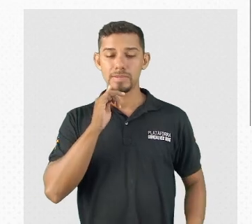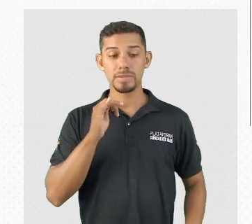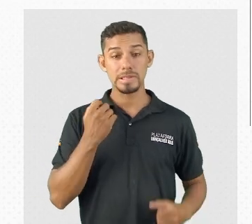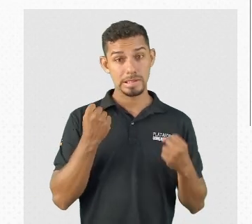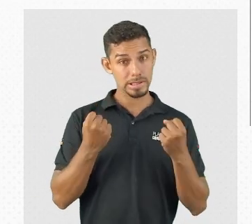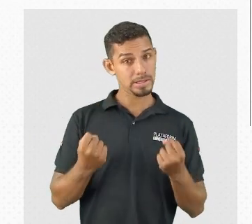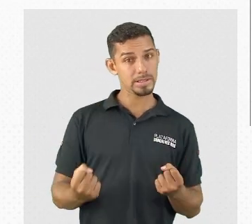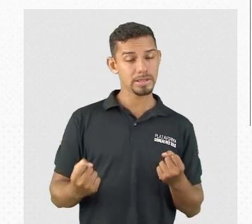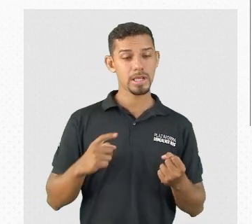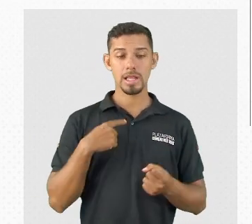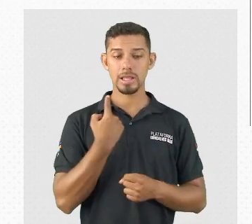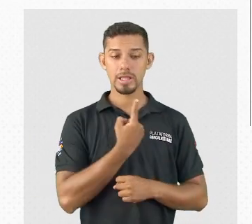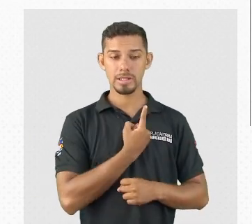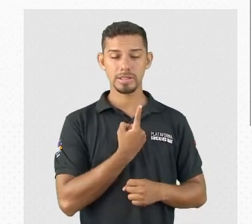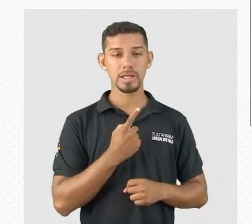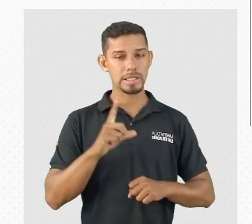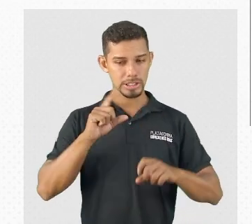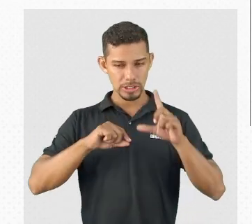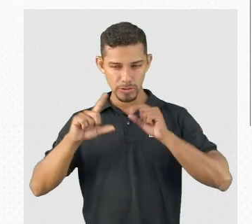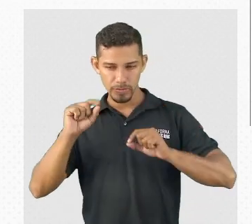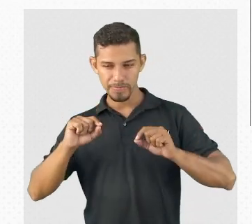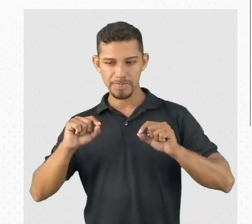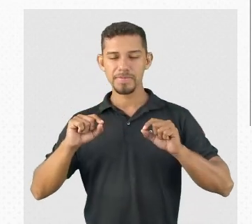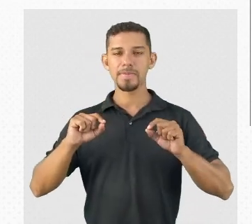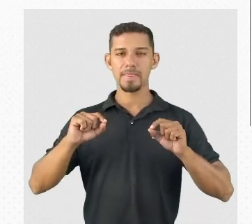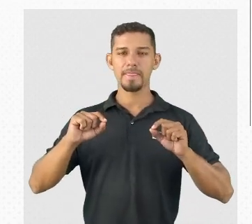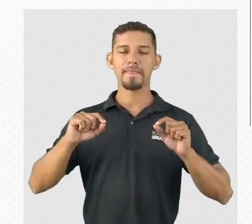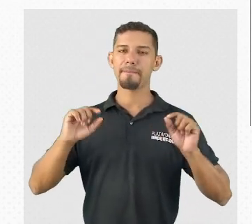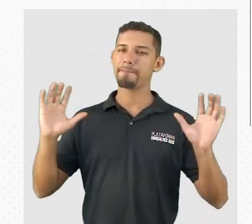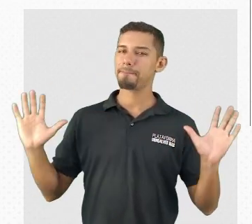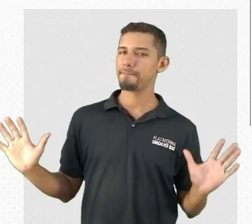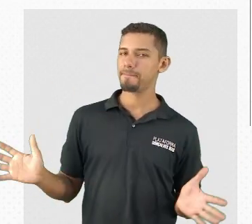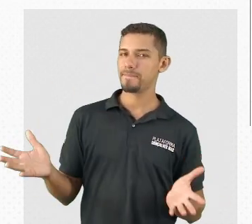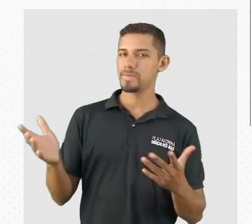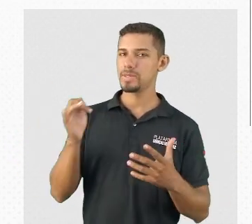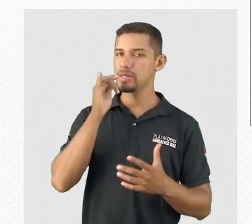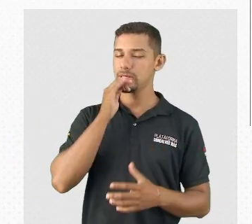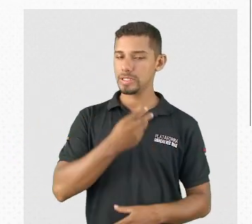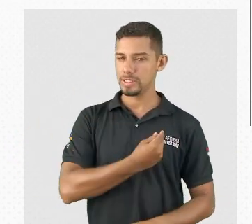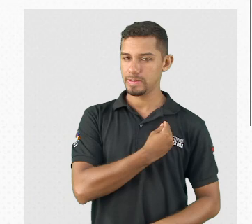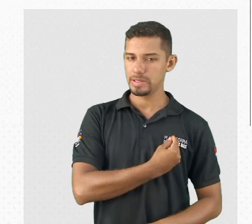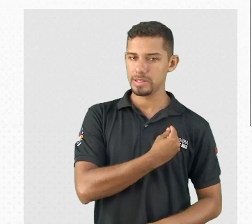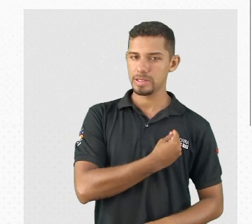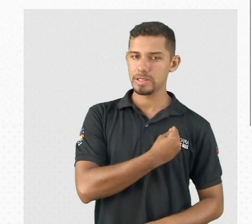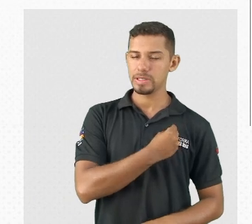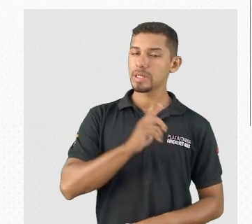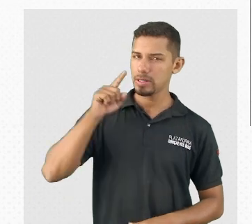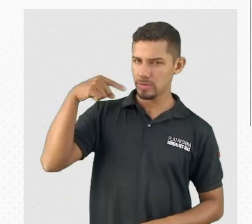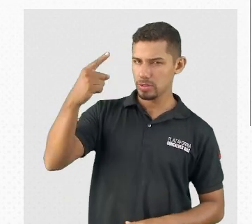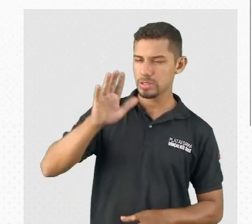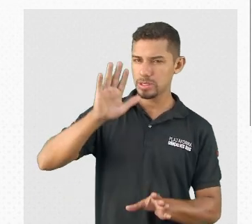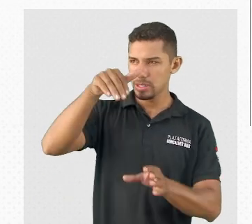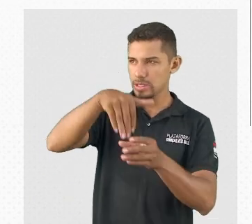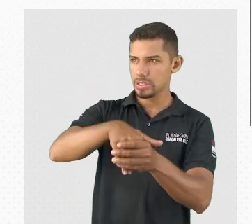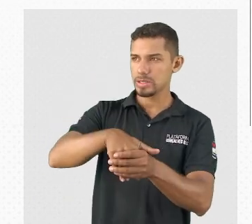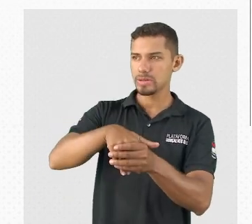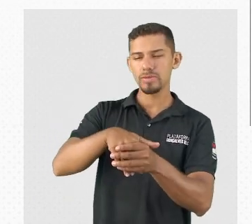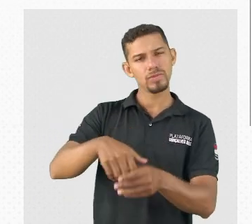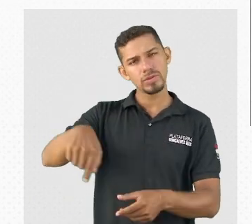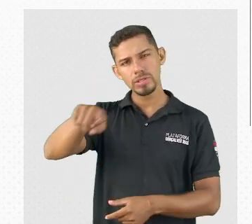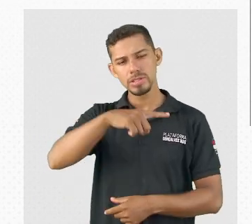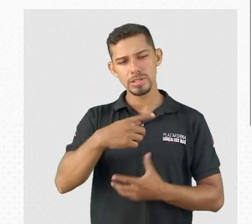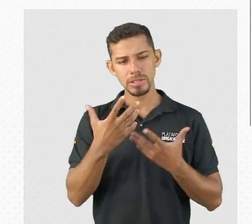peso dela para as nossas decisões aí que dizem respeito, né, às nossas vidas, e que nas próximas eleições vocês se